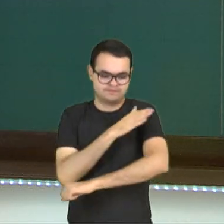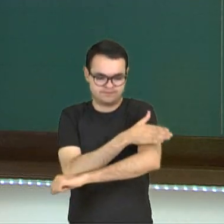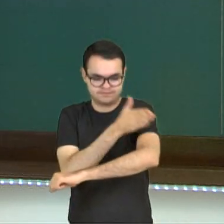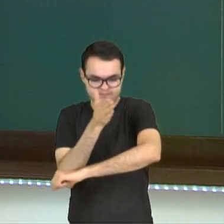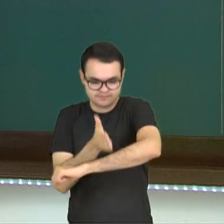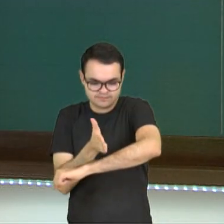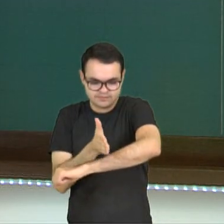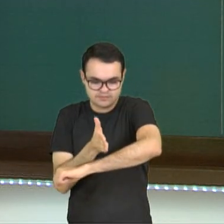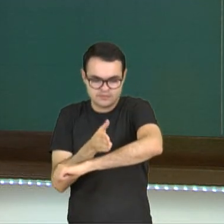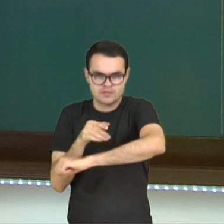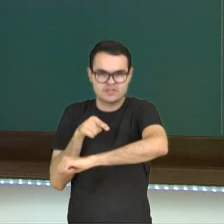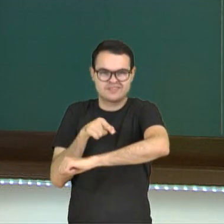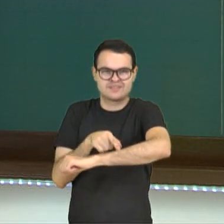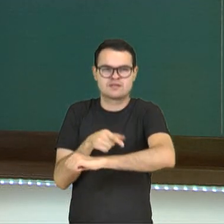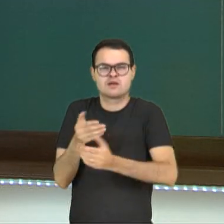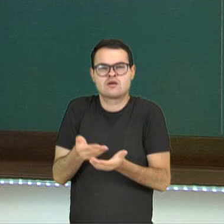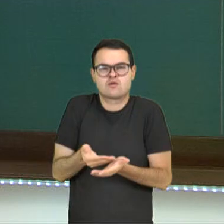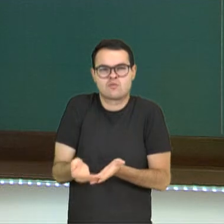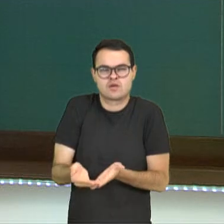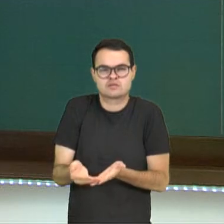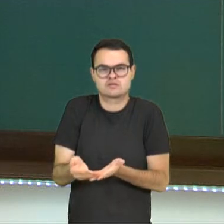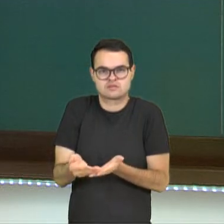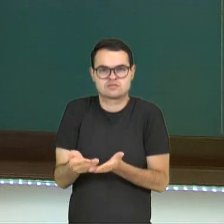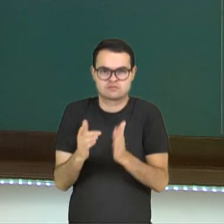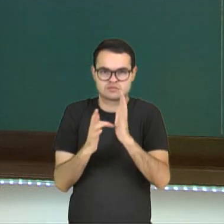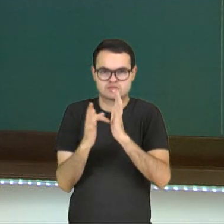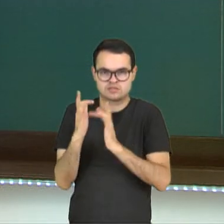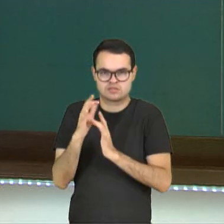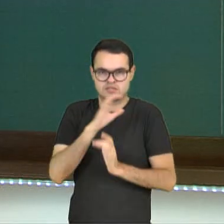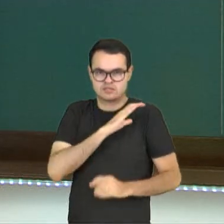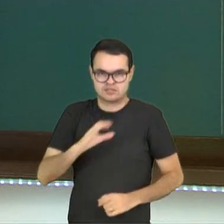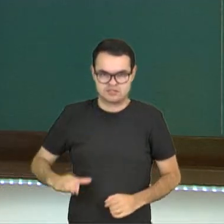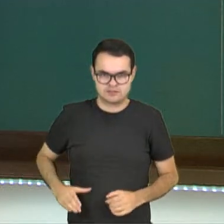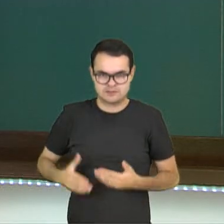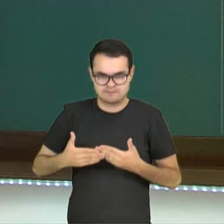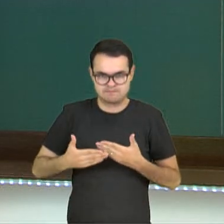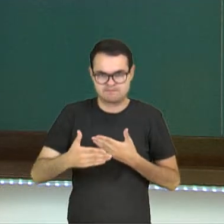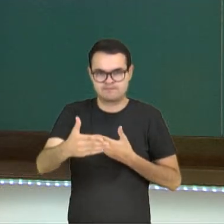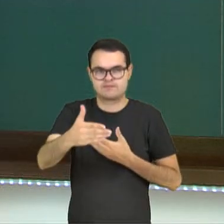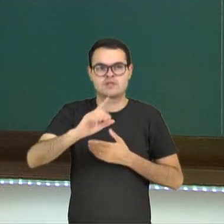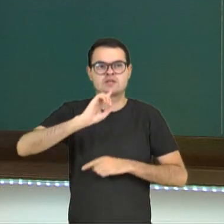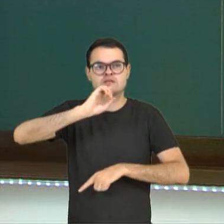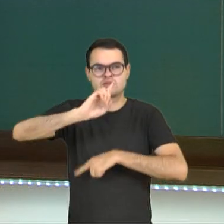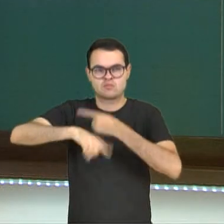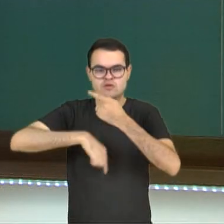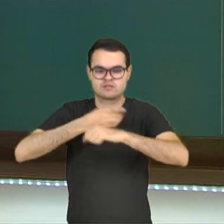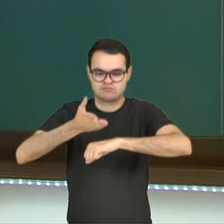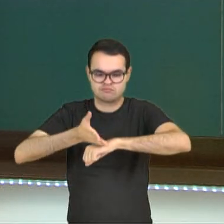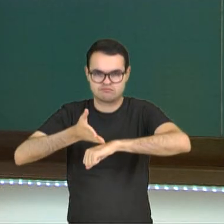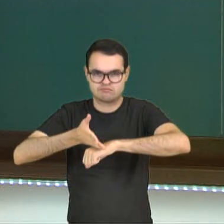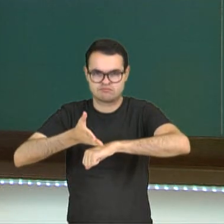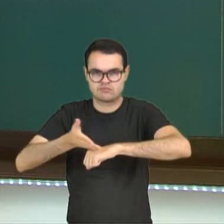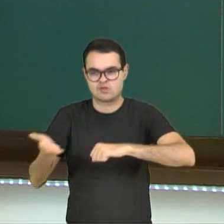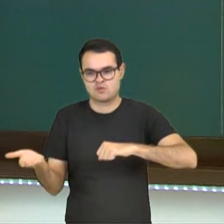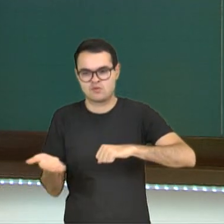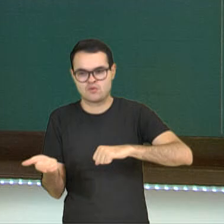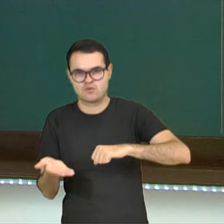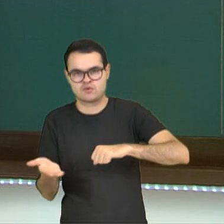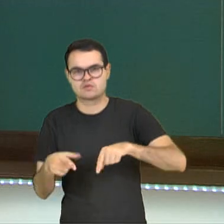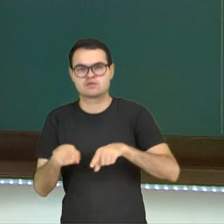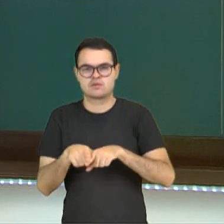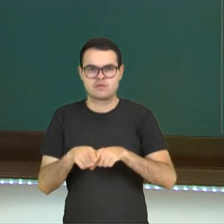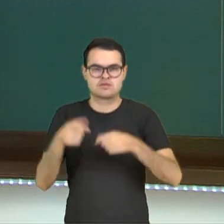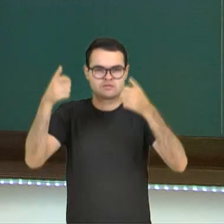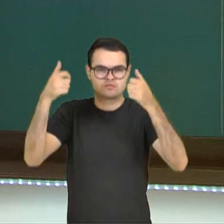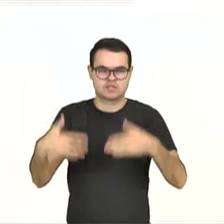que começa a partir de Cristo, E a gente chega depois na arte moderna, na arte contemporânea, que a gente também vai